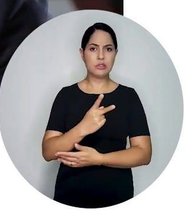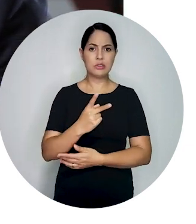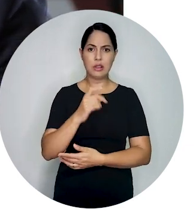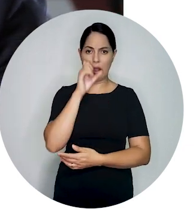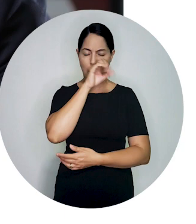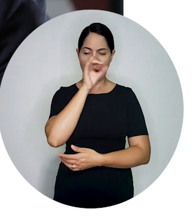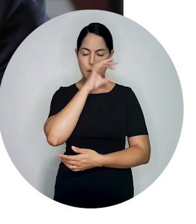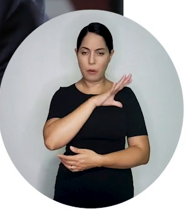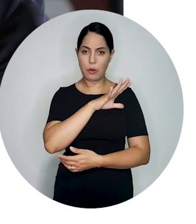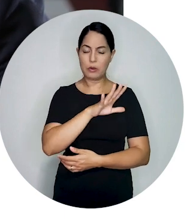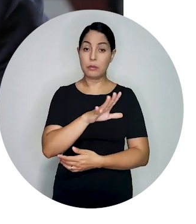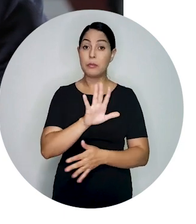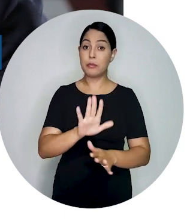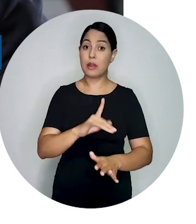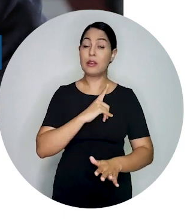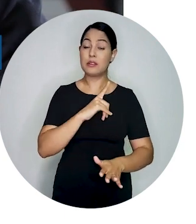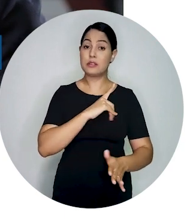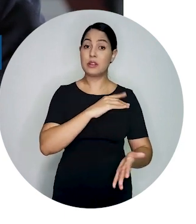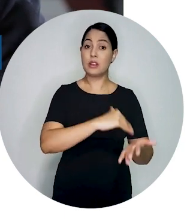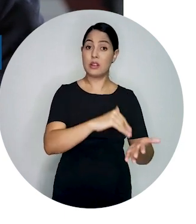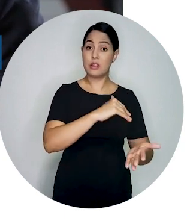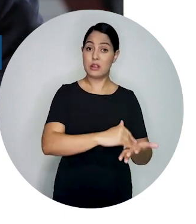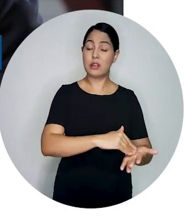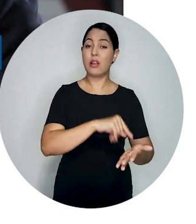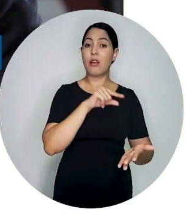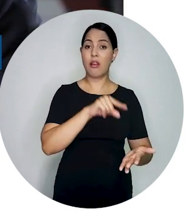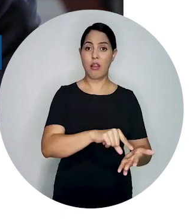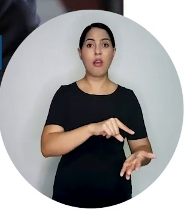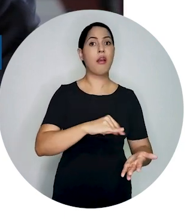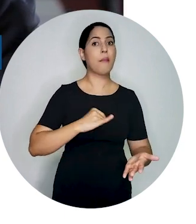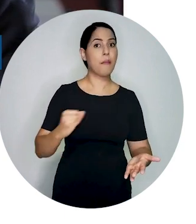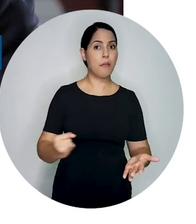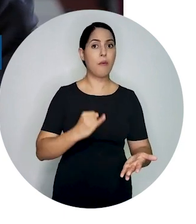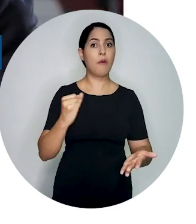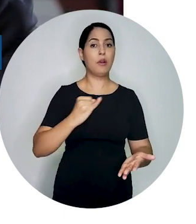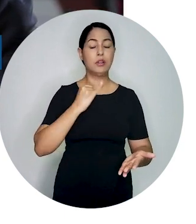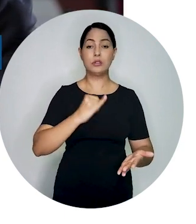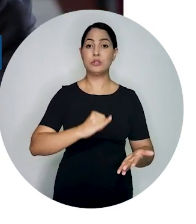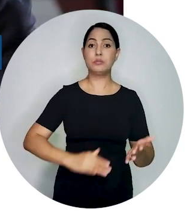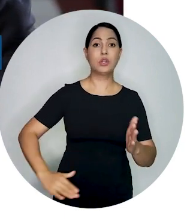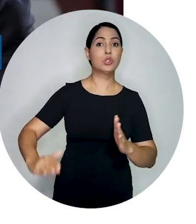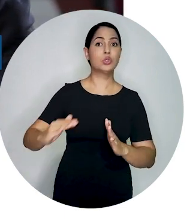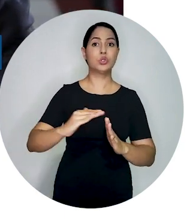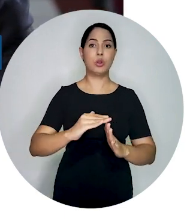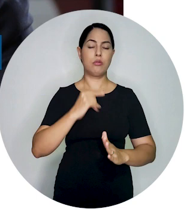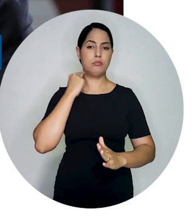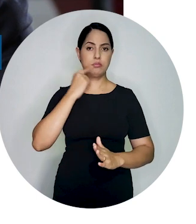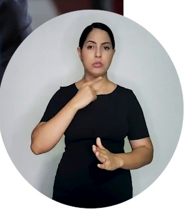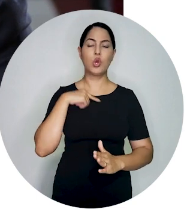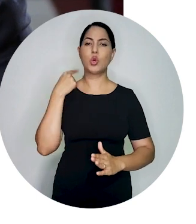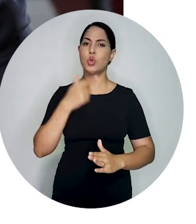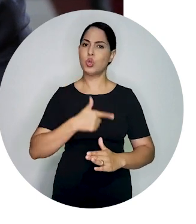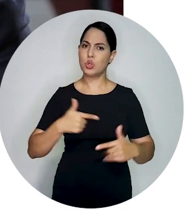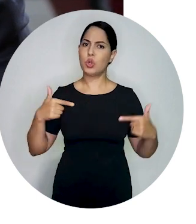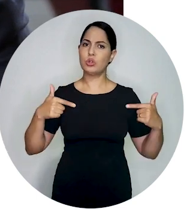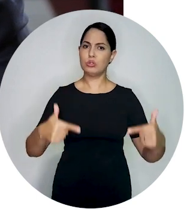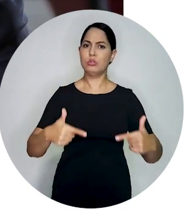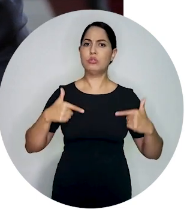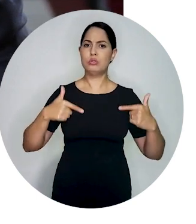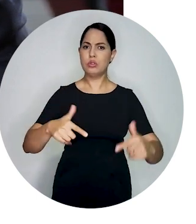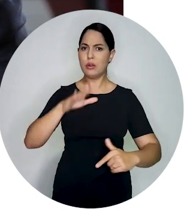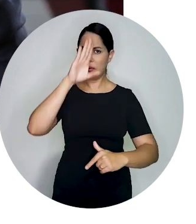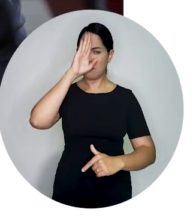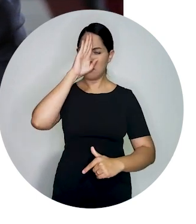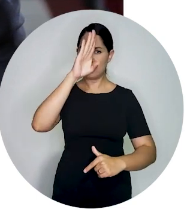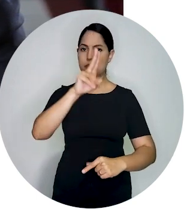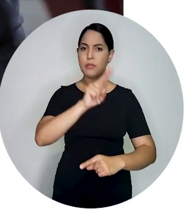recentemente. A inviolabilidade dos escritórios de advocacia é uma pauta extremamente cara para toda a classe. Nossa luta para proteger